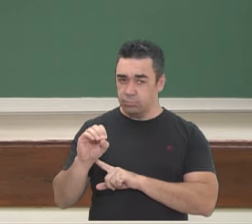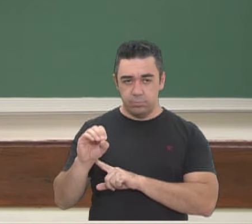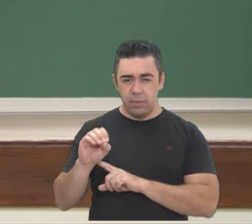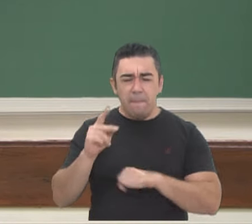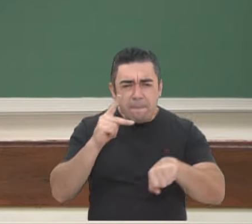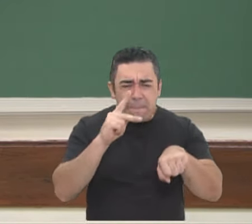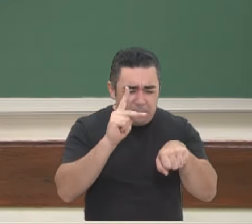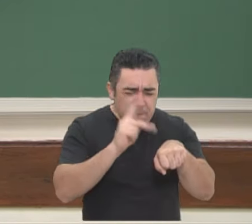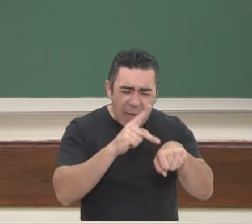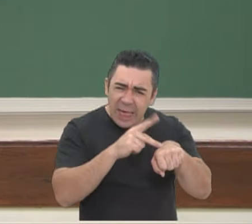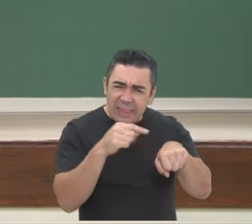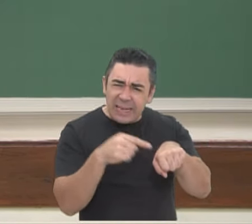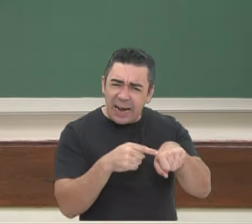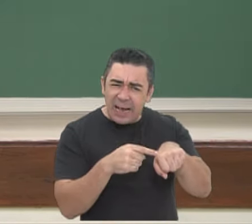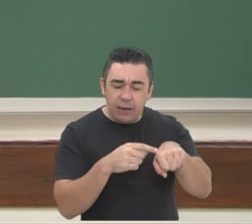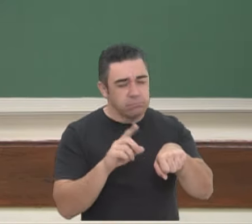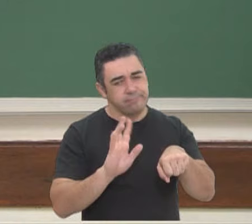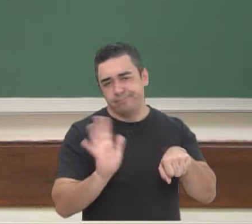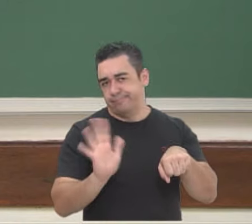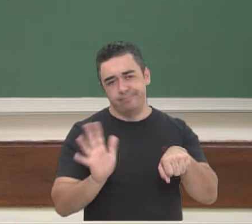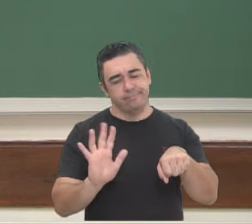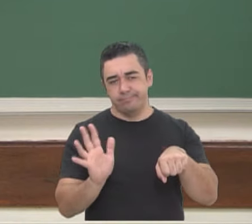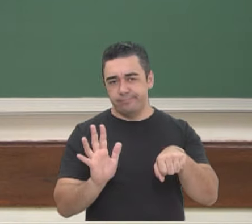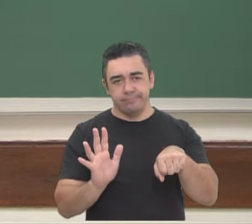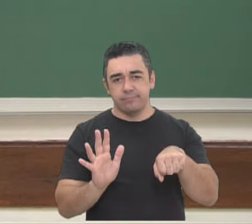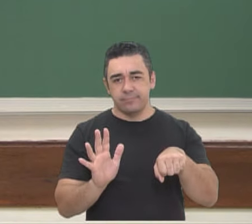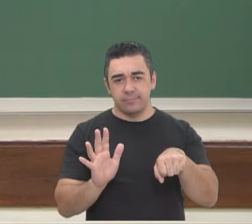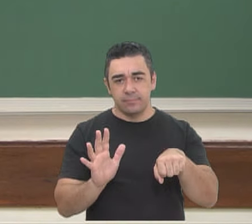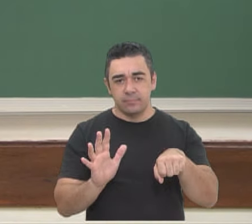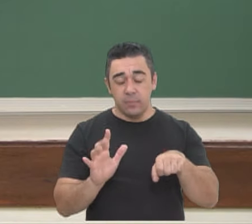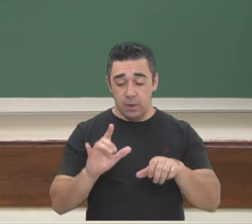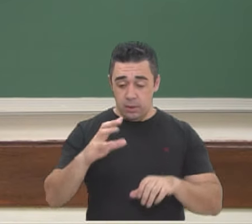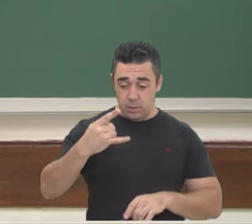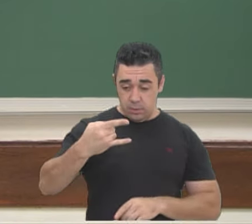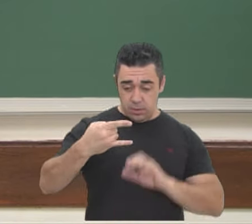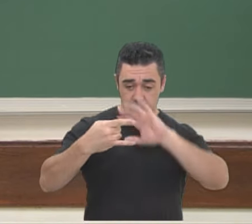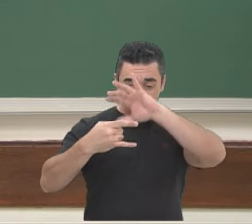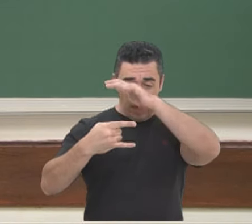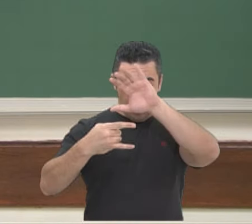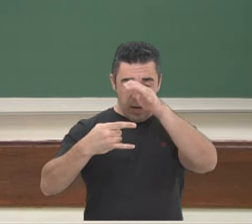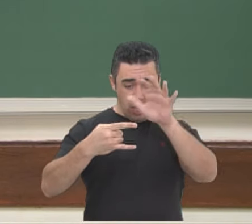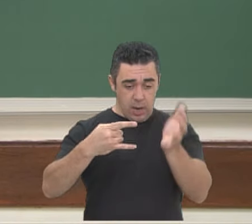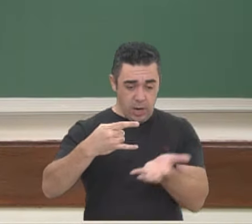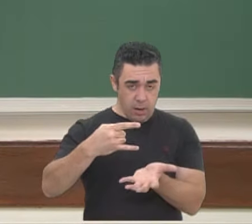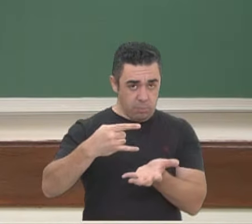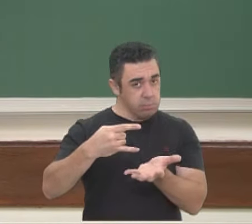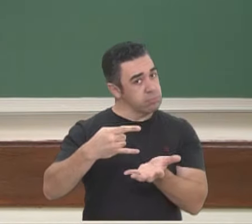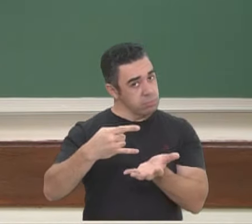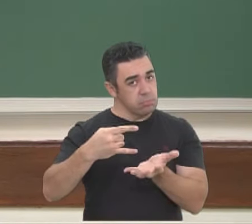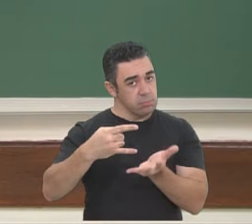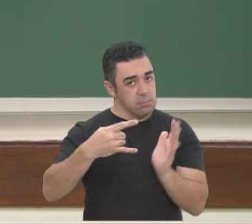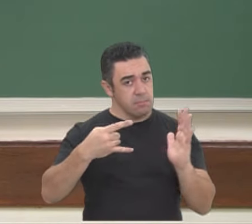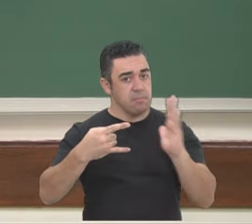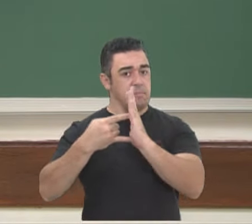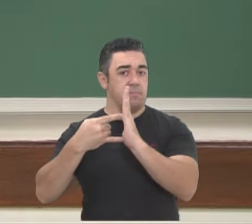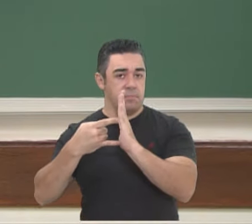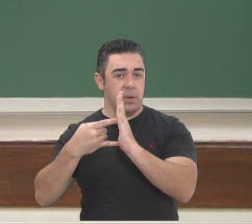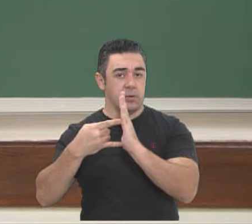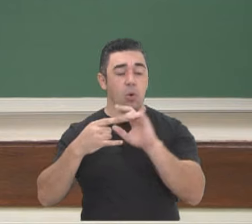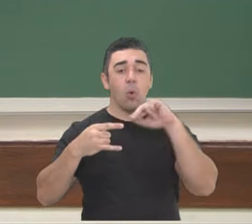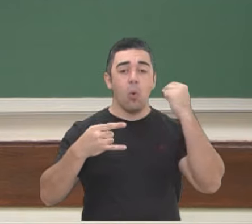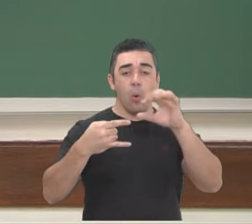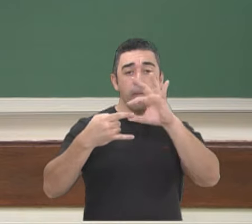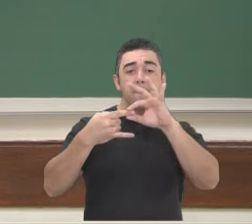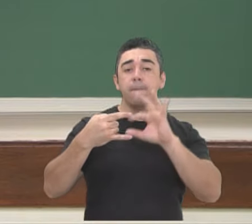pedra aí mano sem chance campo magnético e o polo